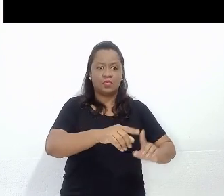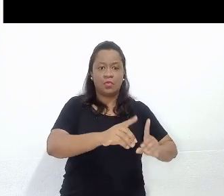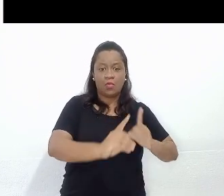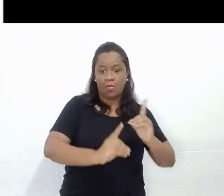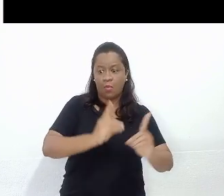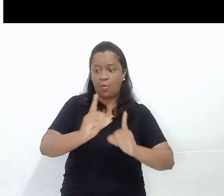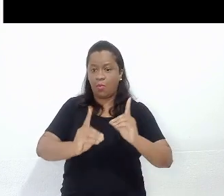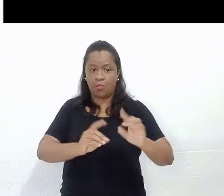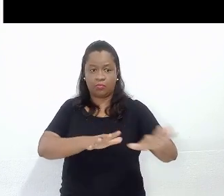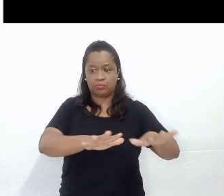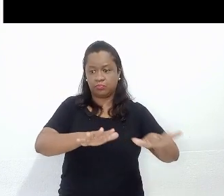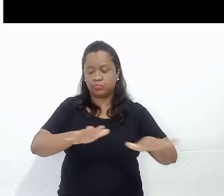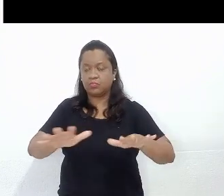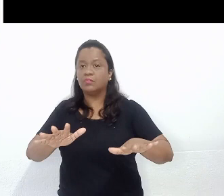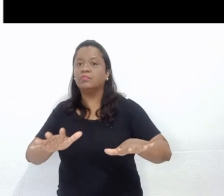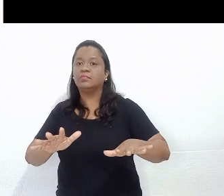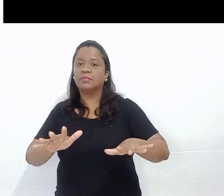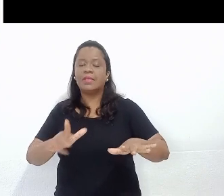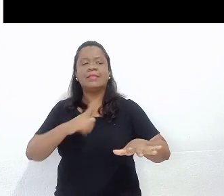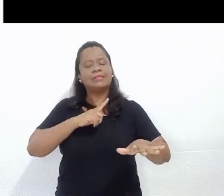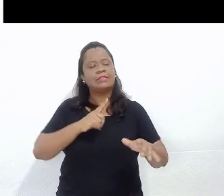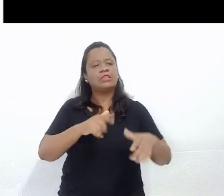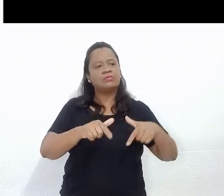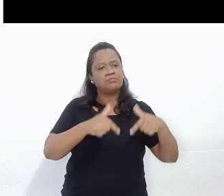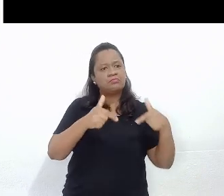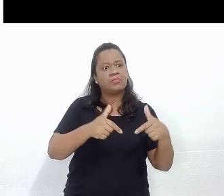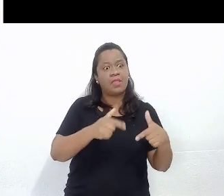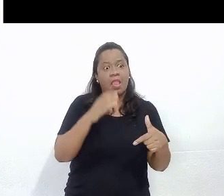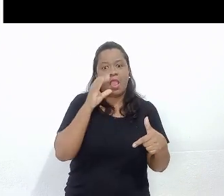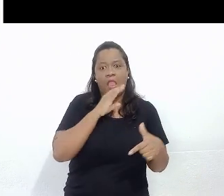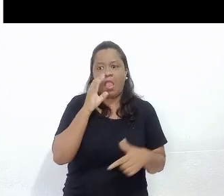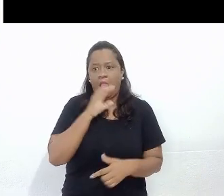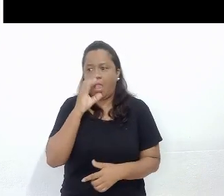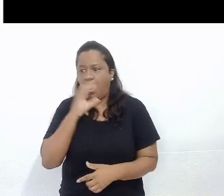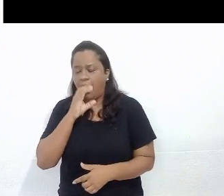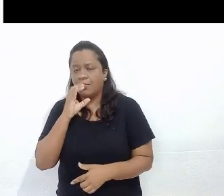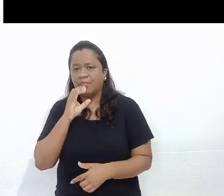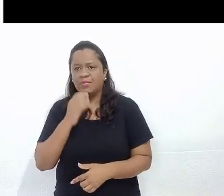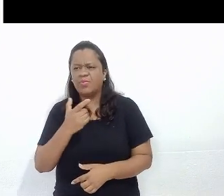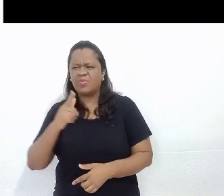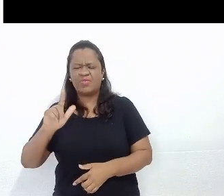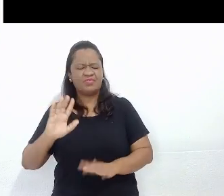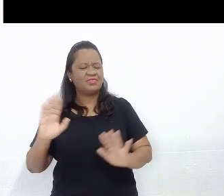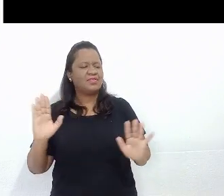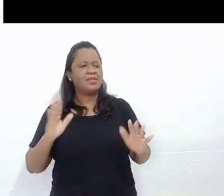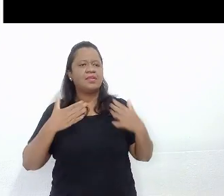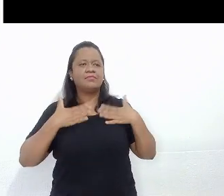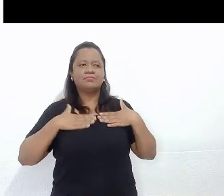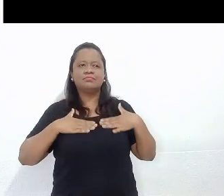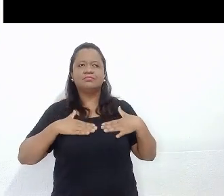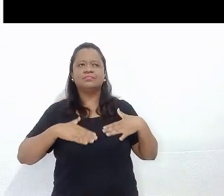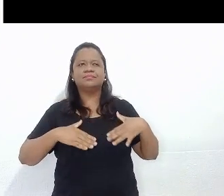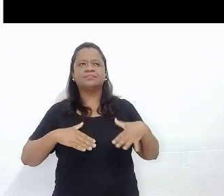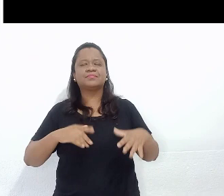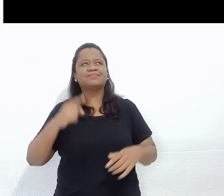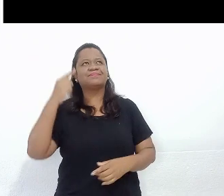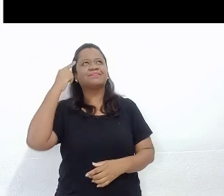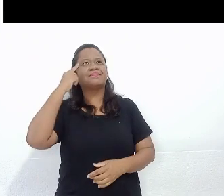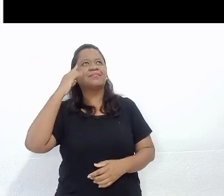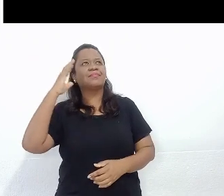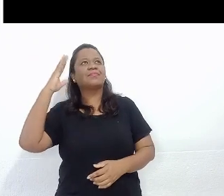Né? Alguns filmes têm que ser realmente mais acelerados, outros não. Então, outros são mais poéticos, te levam mais a pensar,